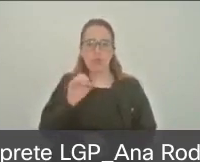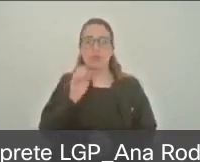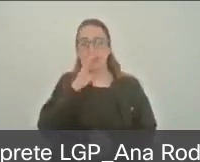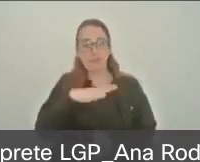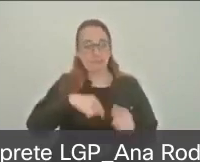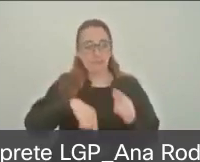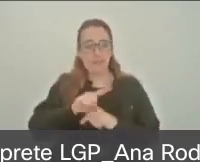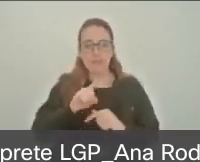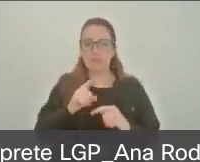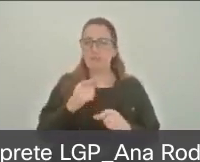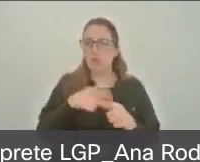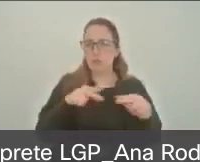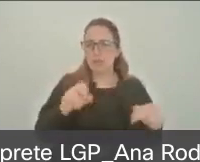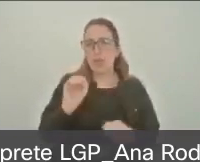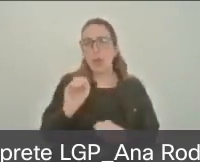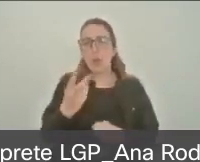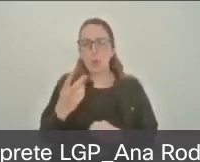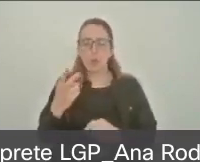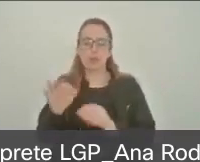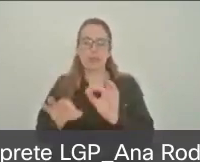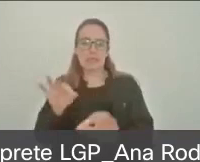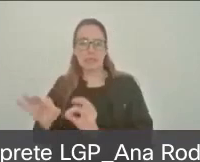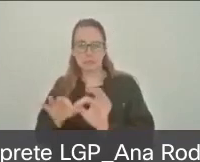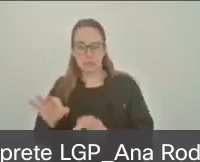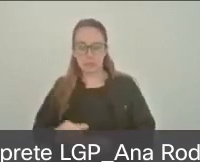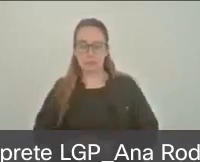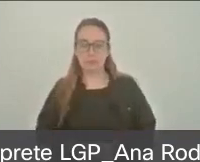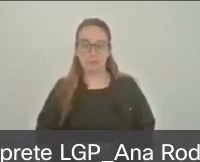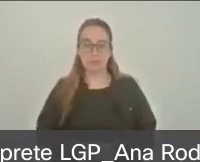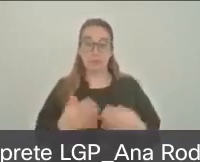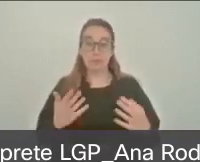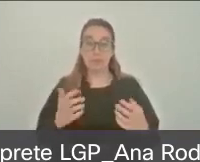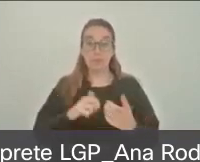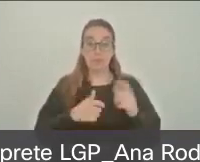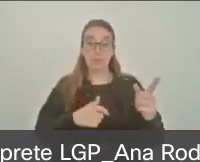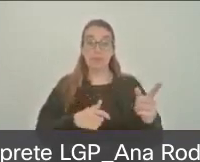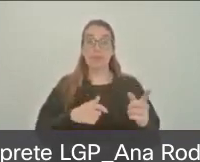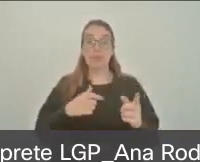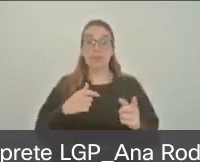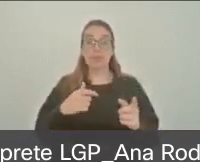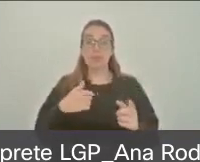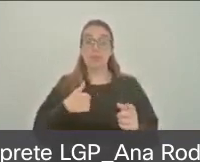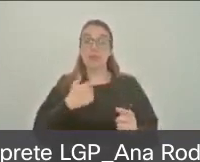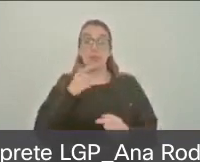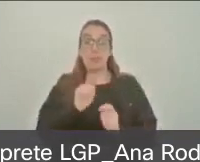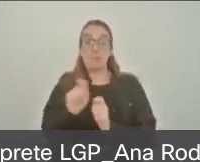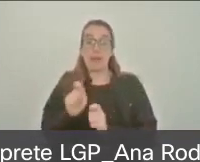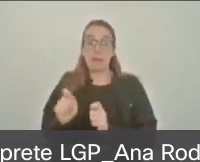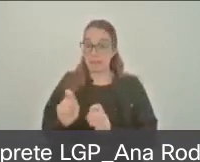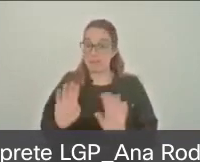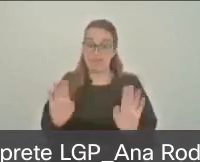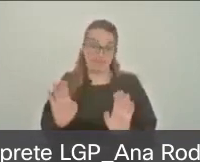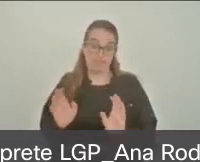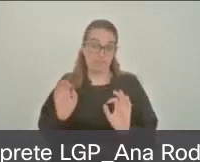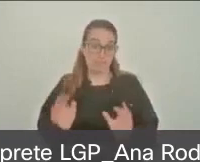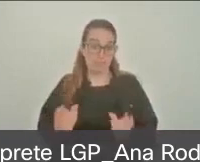submetidos. Sendo certo que o prestador de cuidados de saúde, em concreto, não pode exigir qualquer retribuição como contrapartida pelo exercício deste direito. Este é